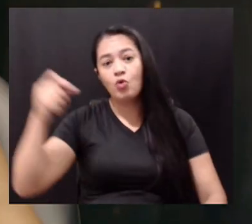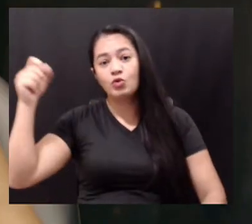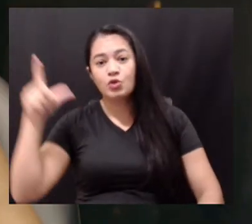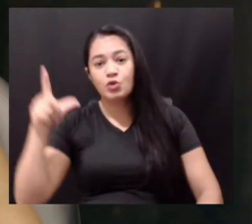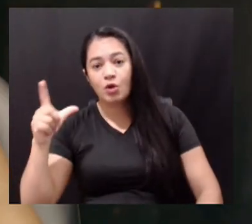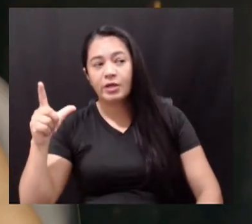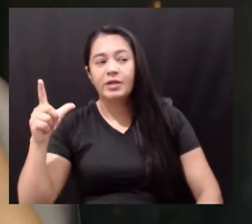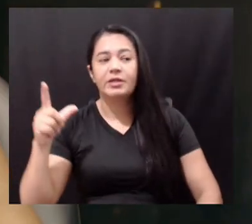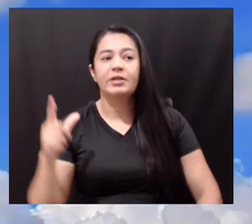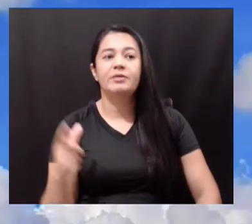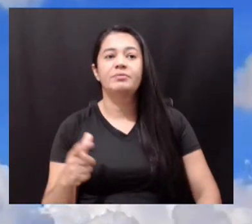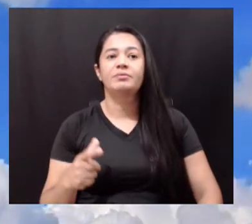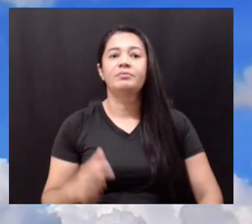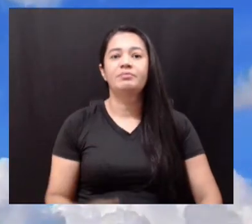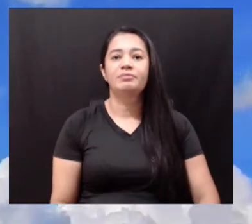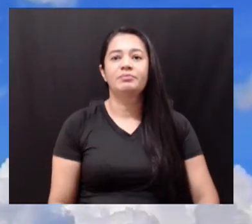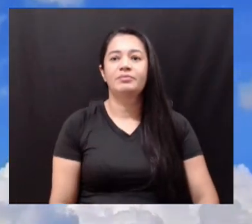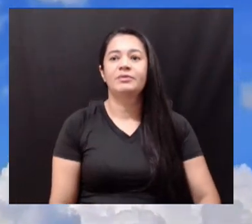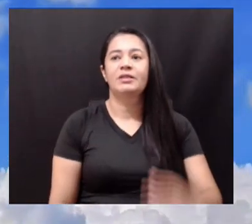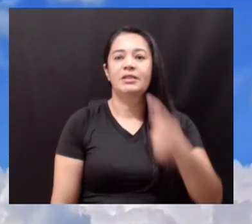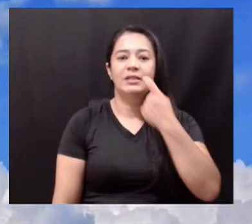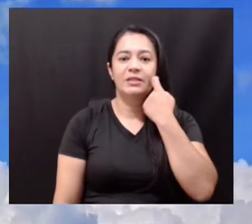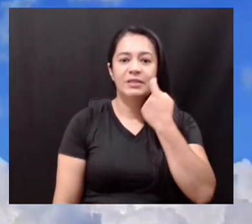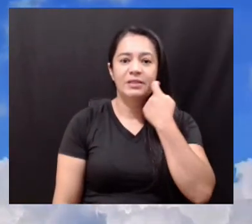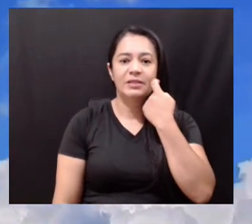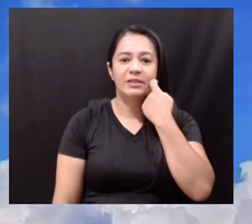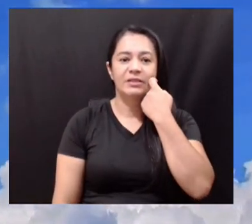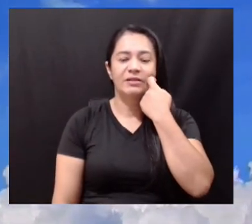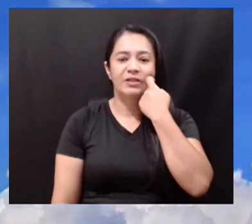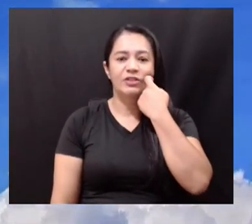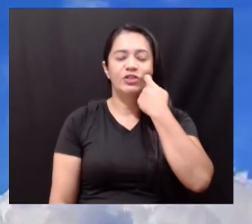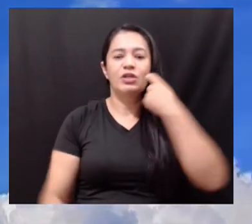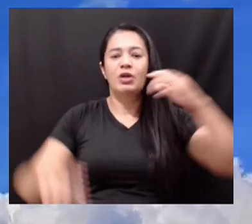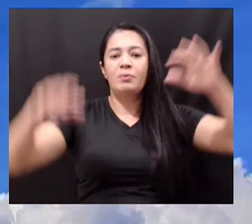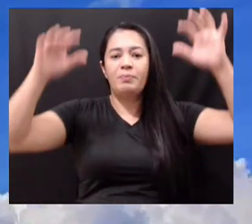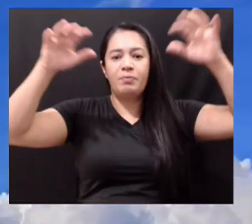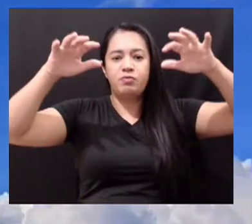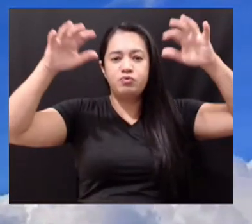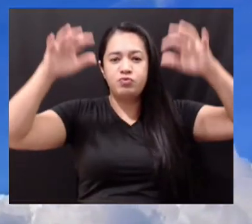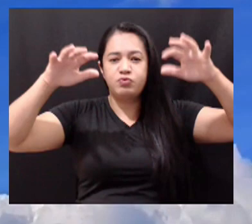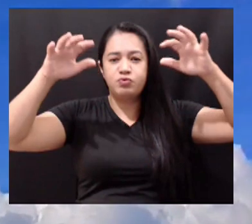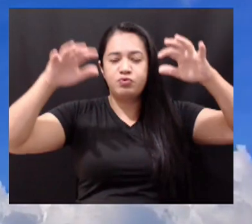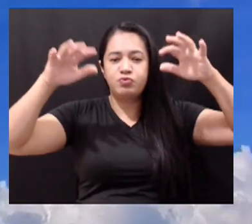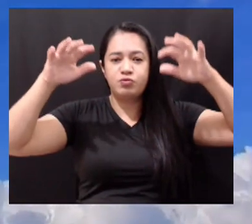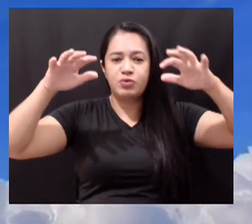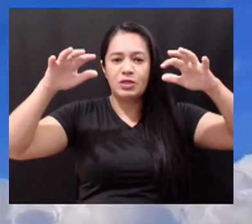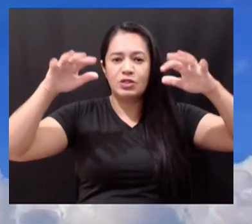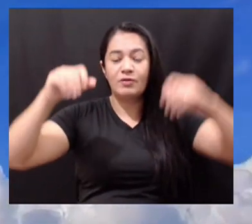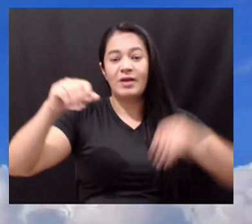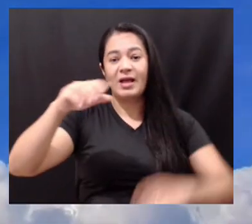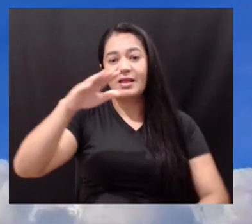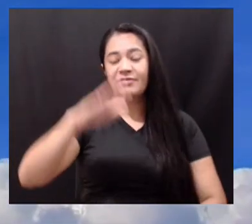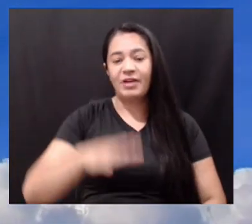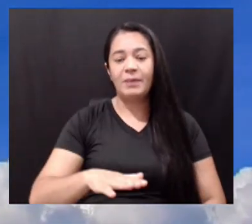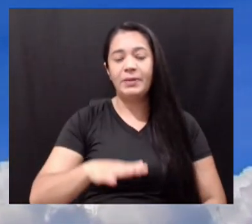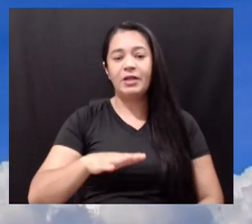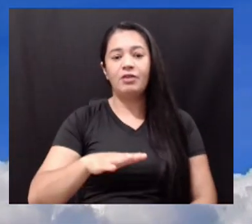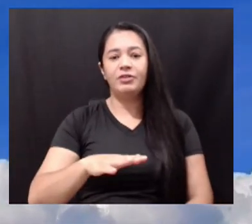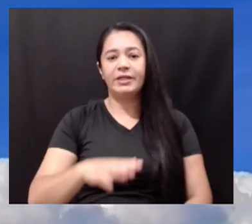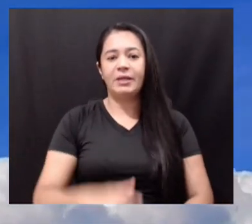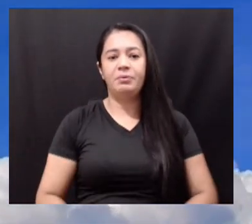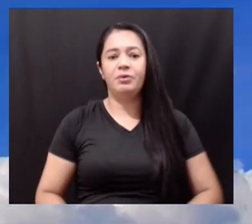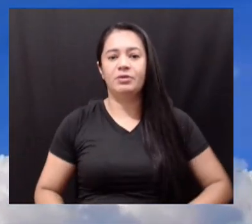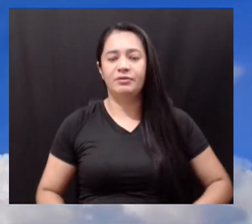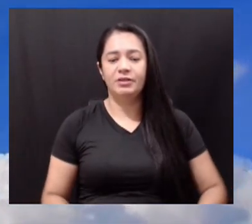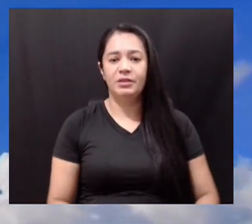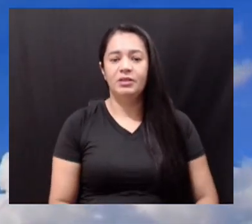com sol, nuvens e pancadas de chuva à tarde. Bom, muitas nuvens à noite, porém sem chuva, tá? Mínima para hoje